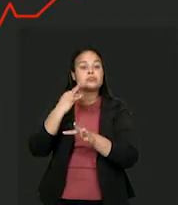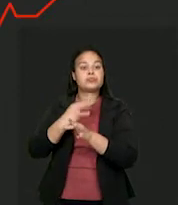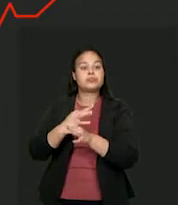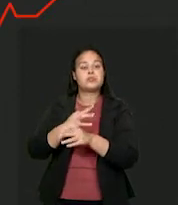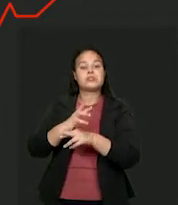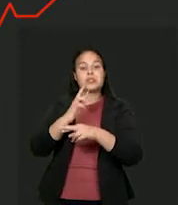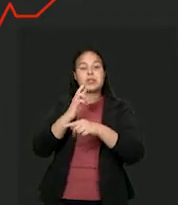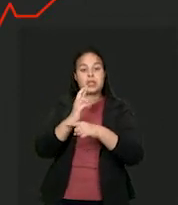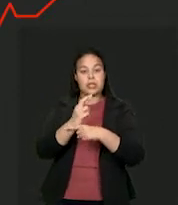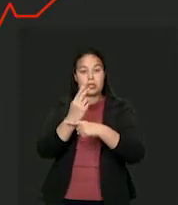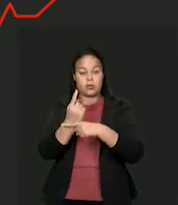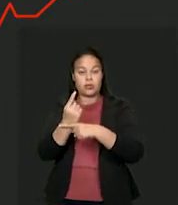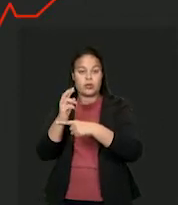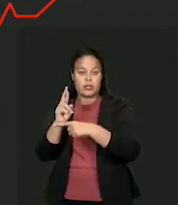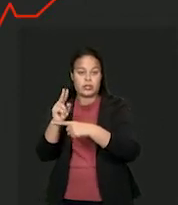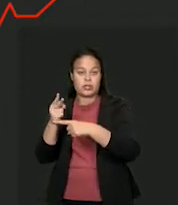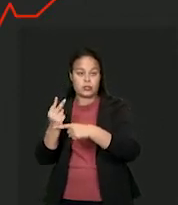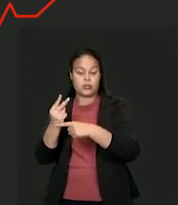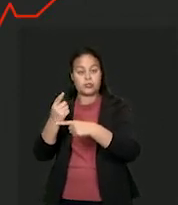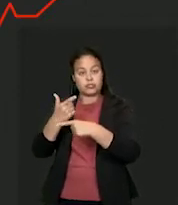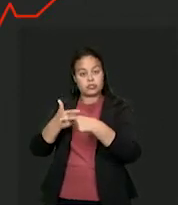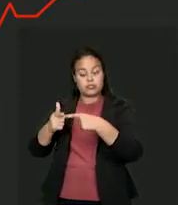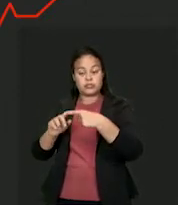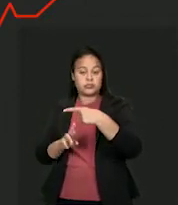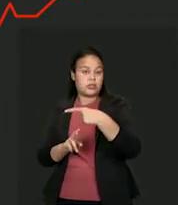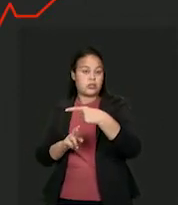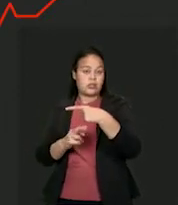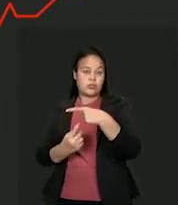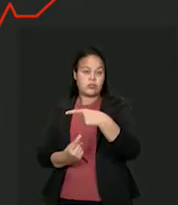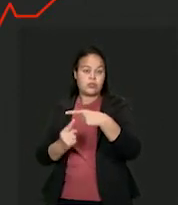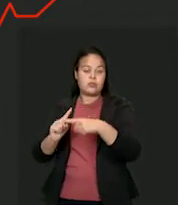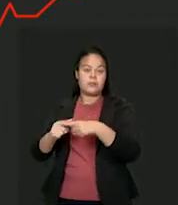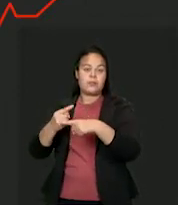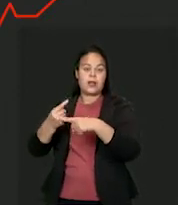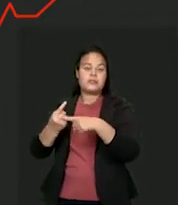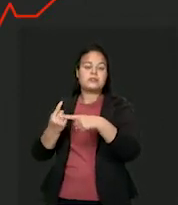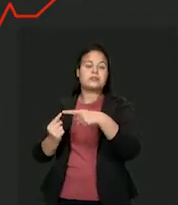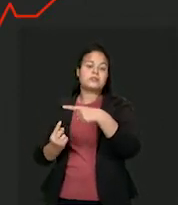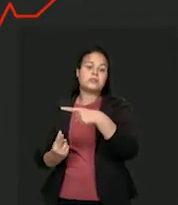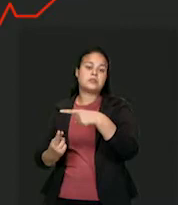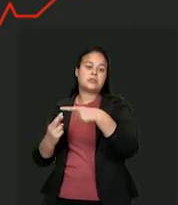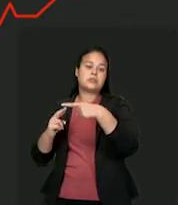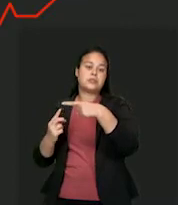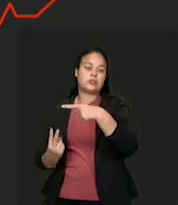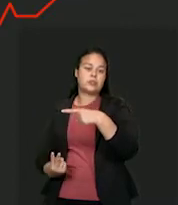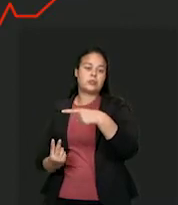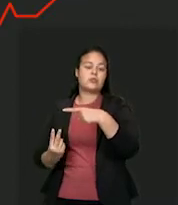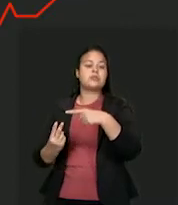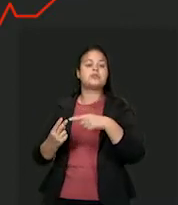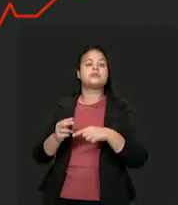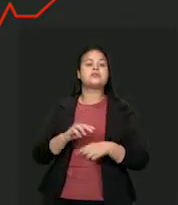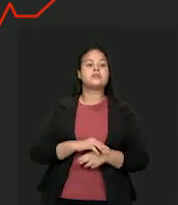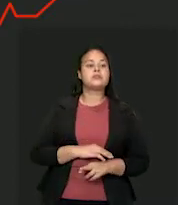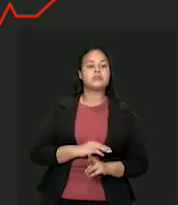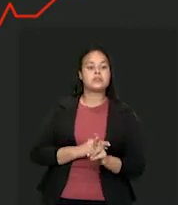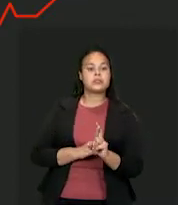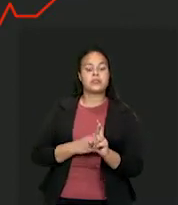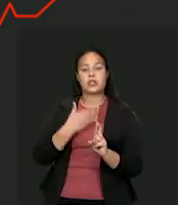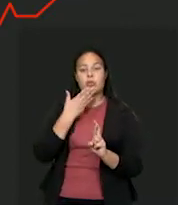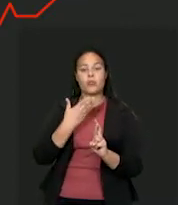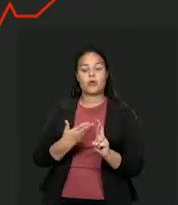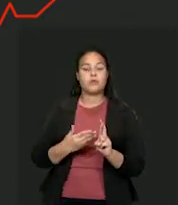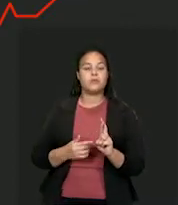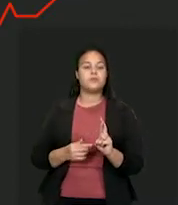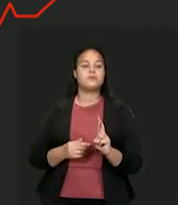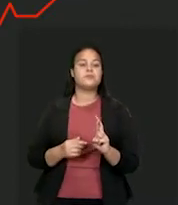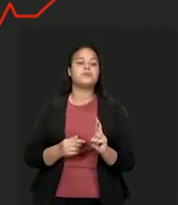R2 dividido pela soma R1 mais R2. Então, a resistência equivalente vai